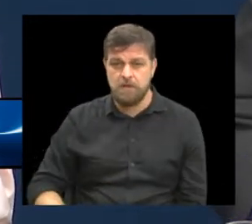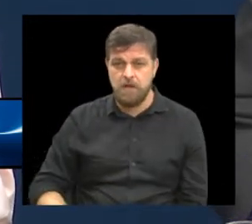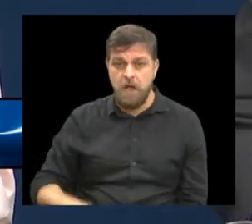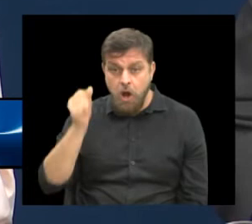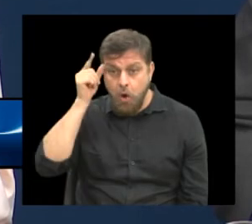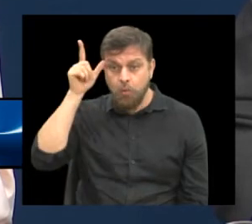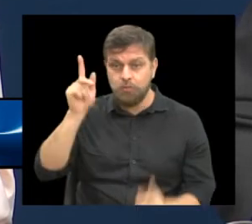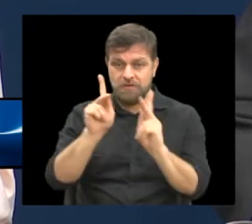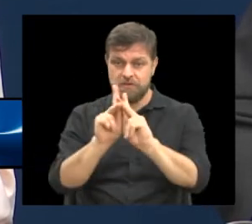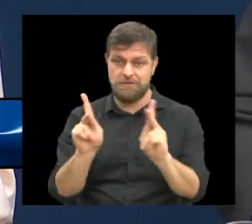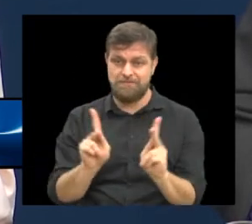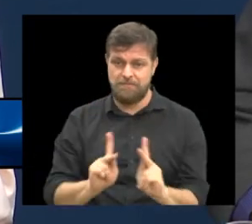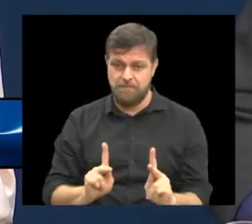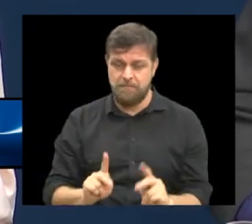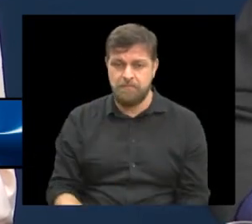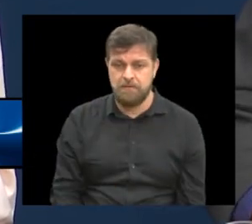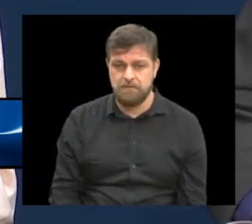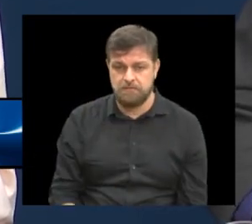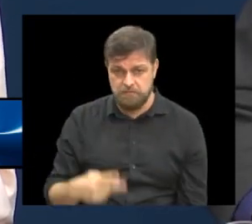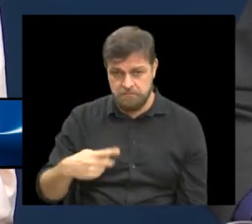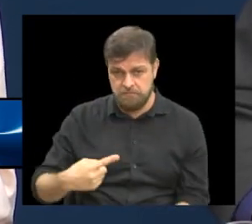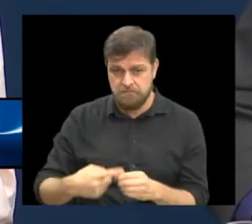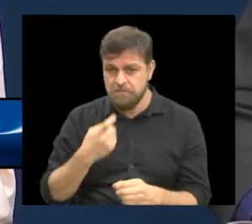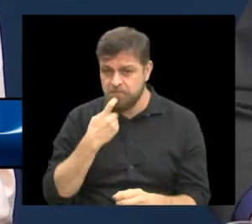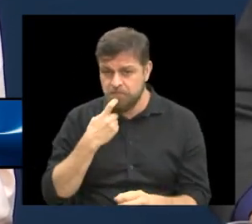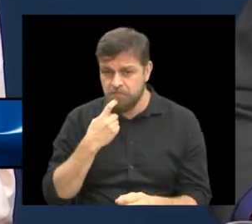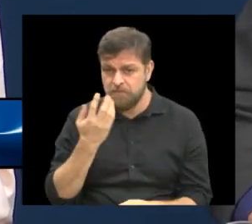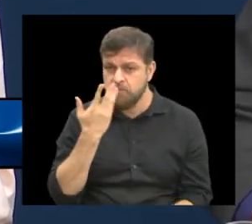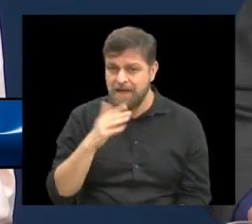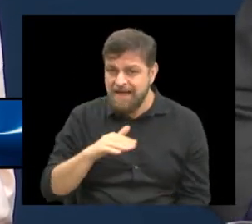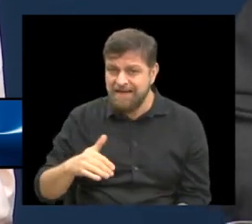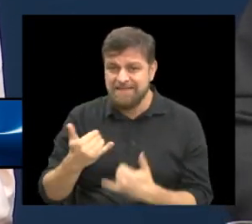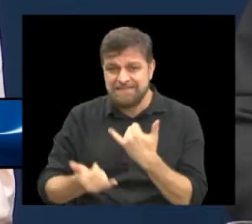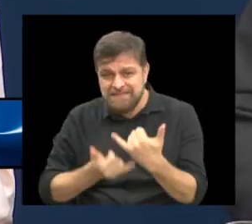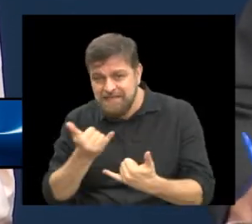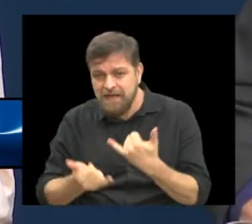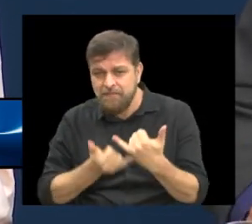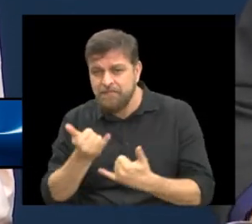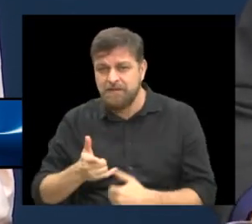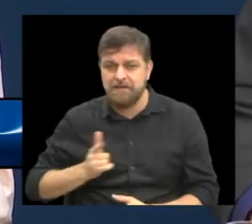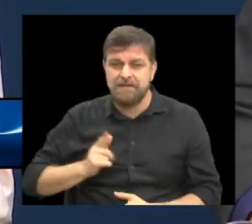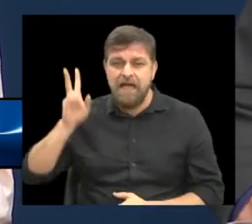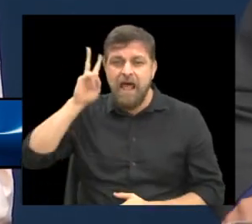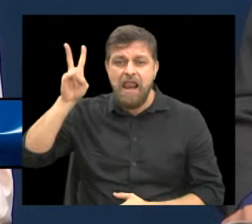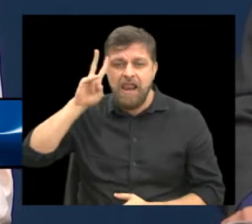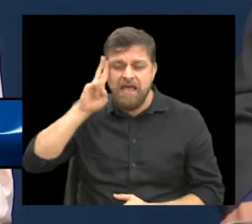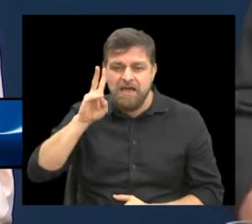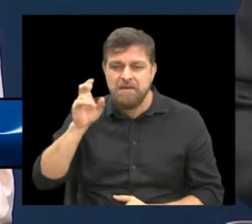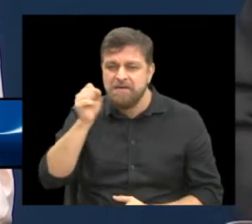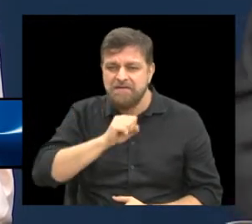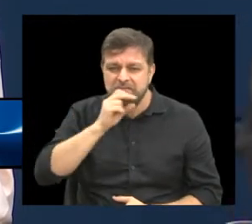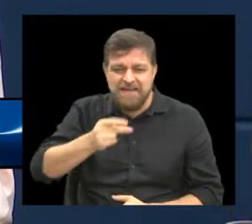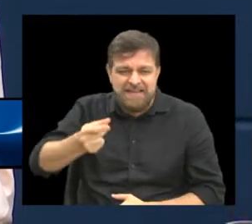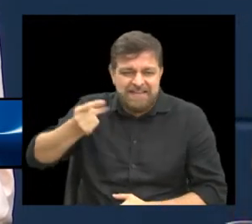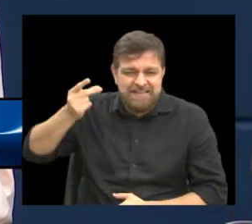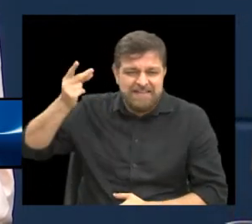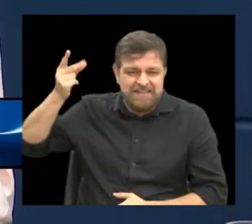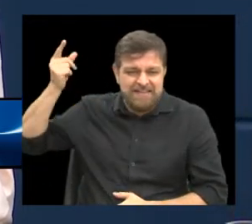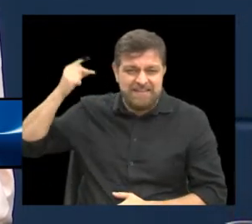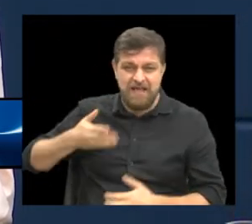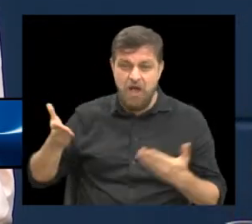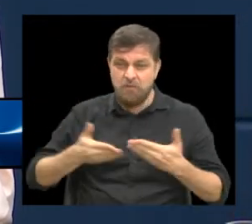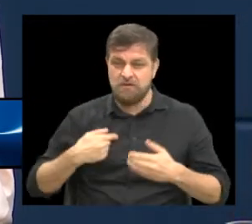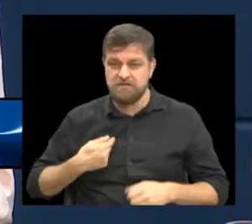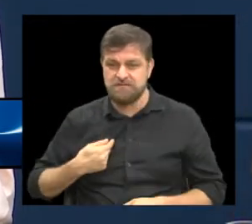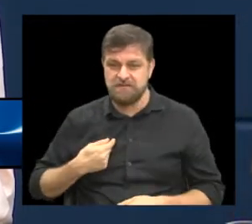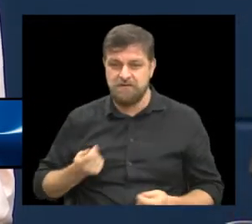paz na nossa cidade, né, e fazer com que as crianças brinquem com coisas mais saudáveis, o resgate de brincadeiras antigas, né. Hoje você fala para as